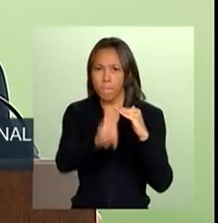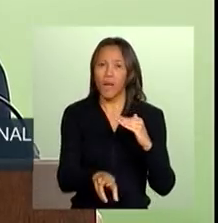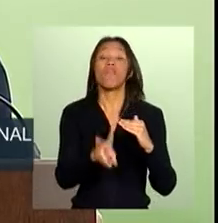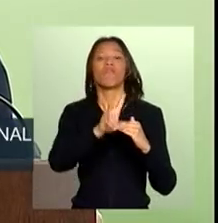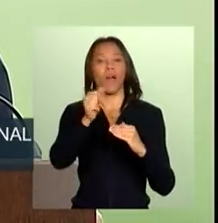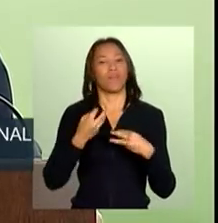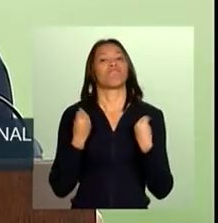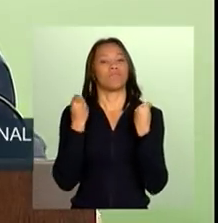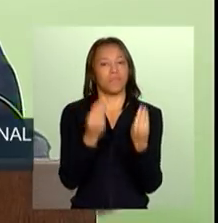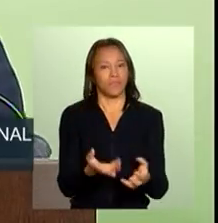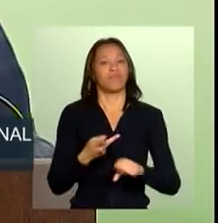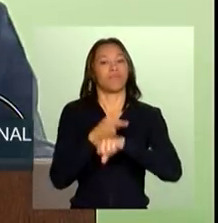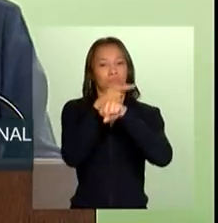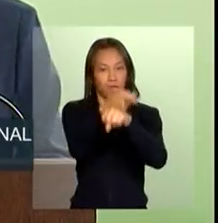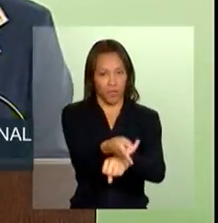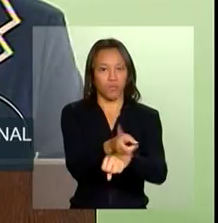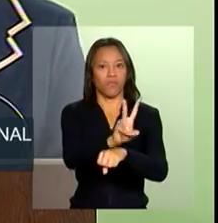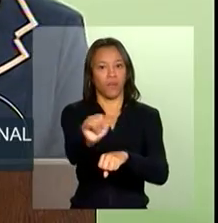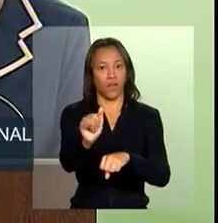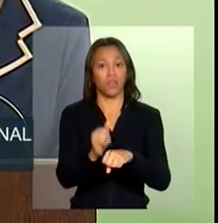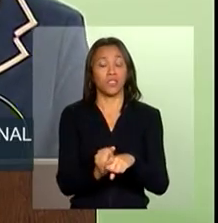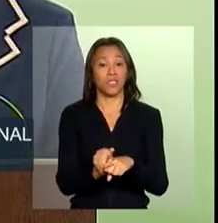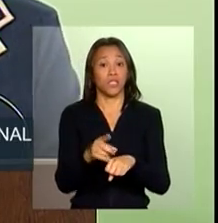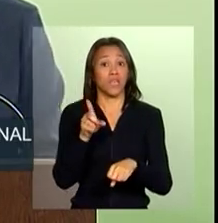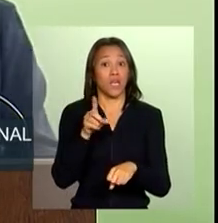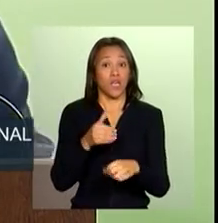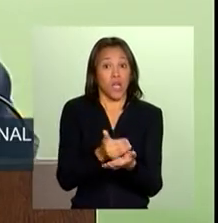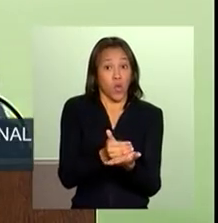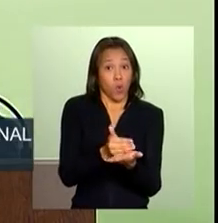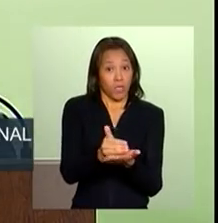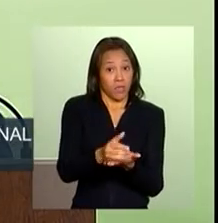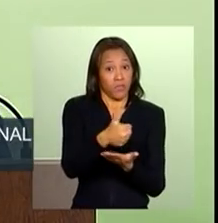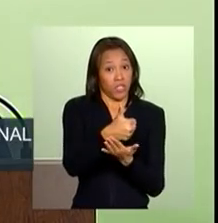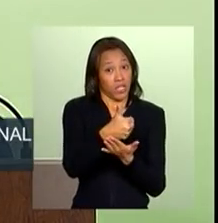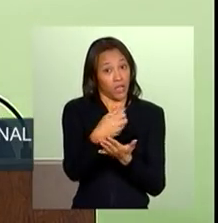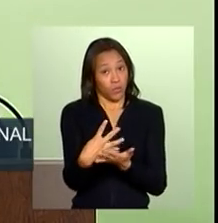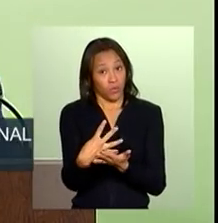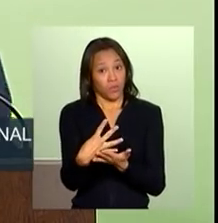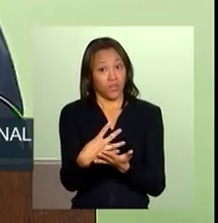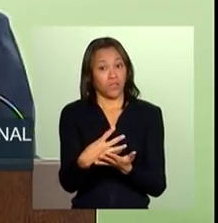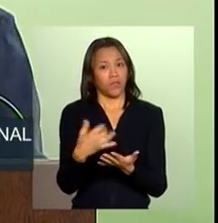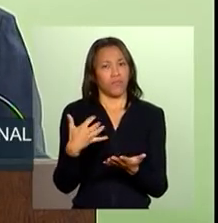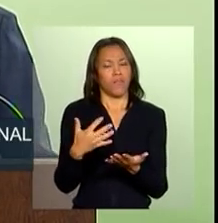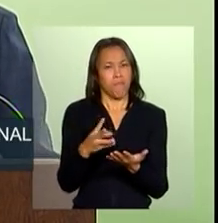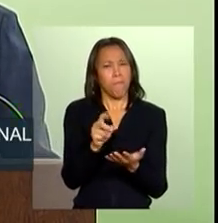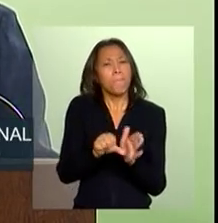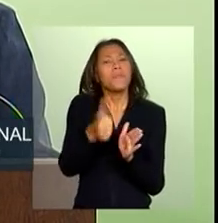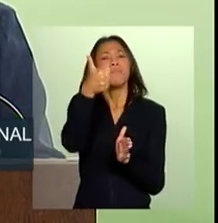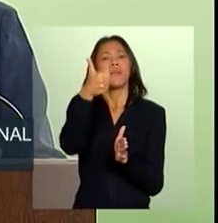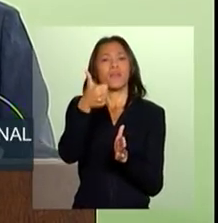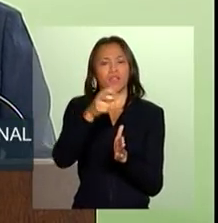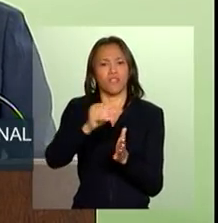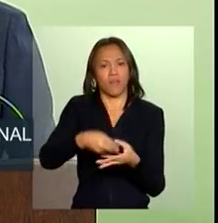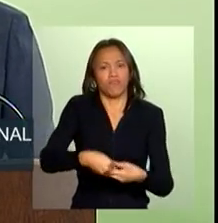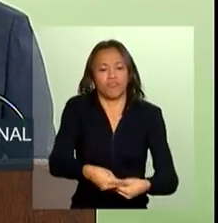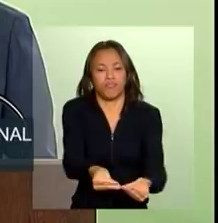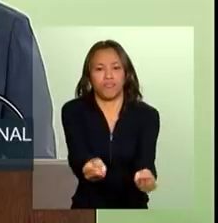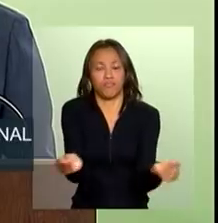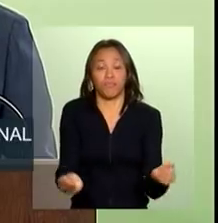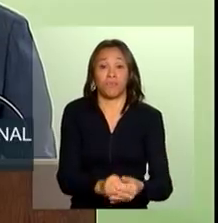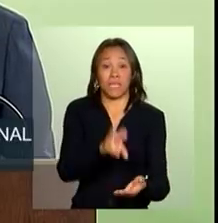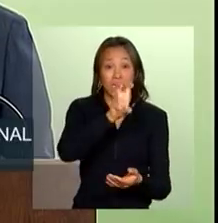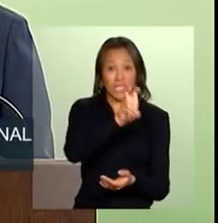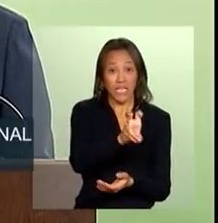receberão prêmios. A partir de 14, nós iremos primeiro distribuir 500